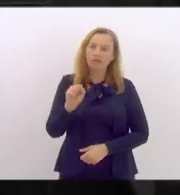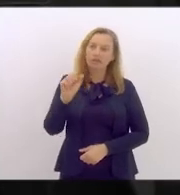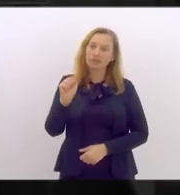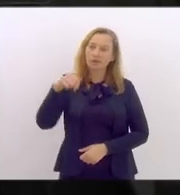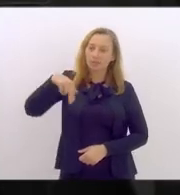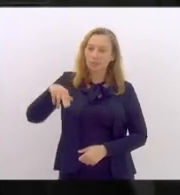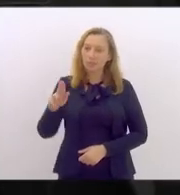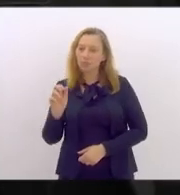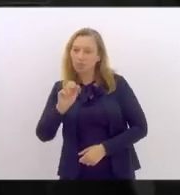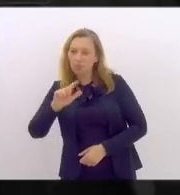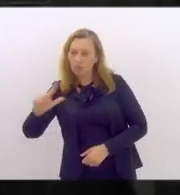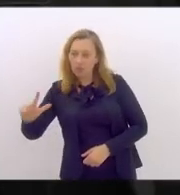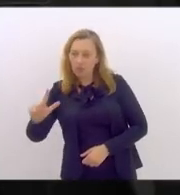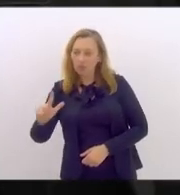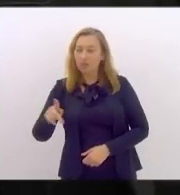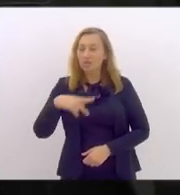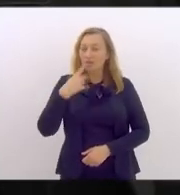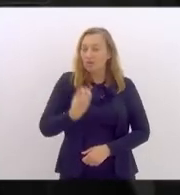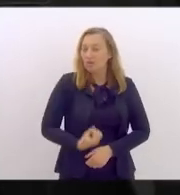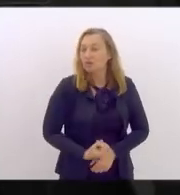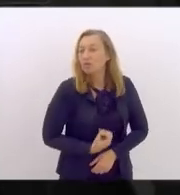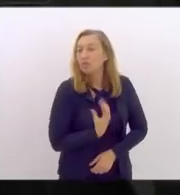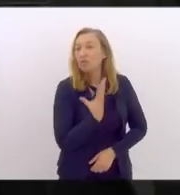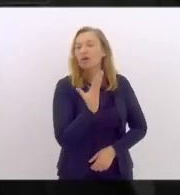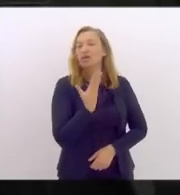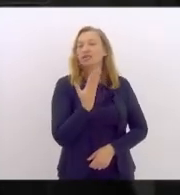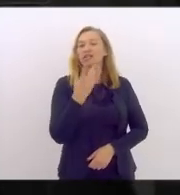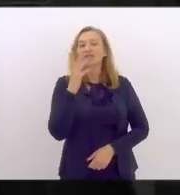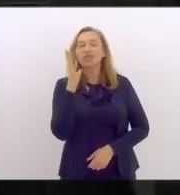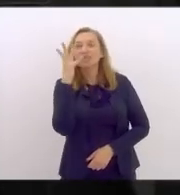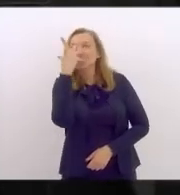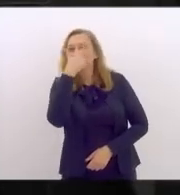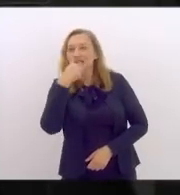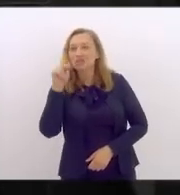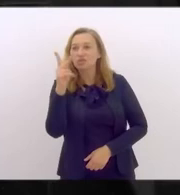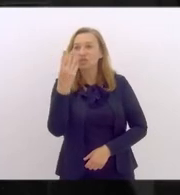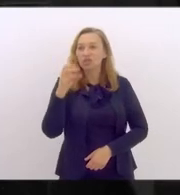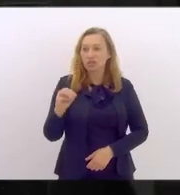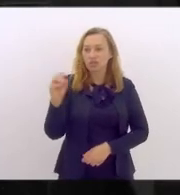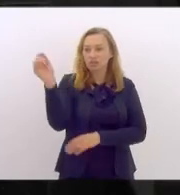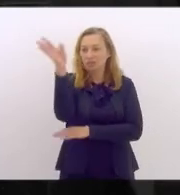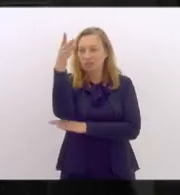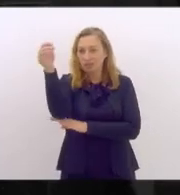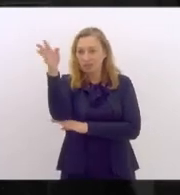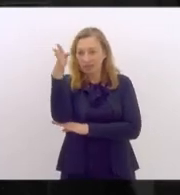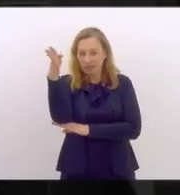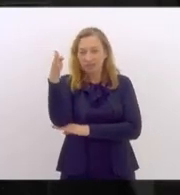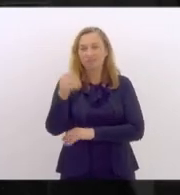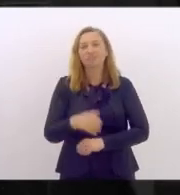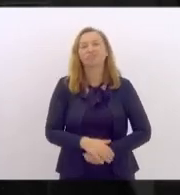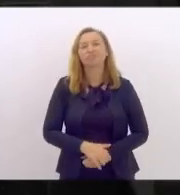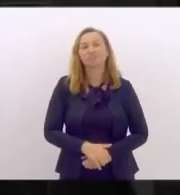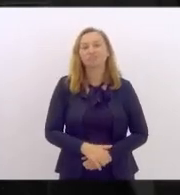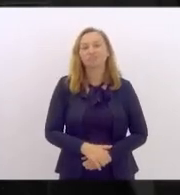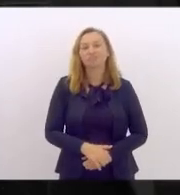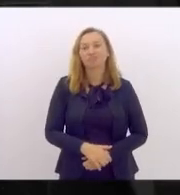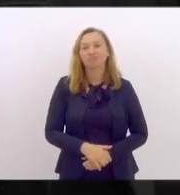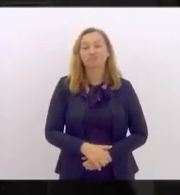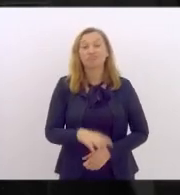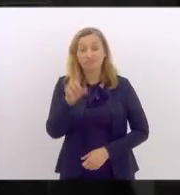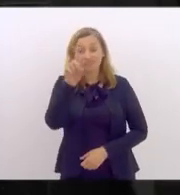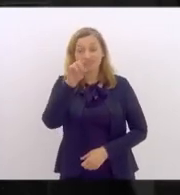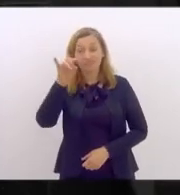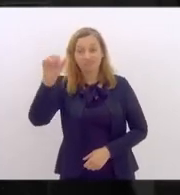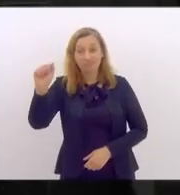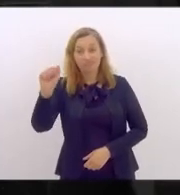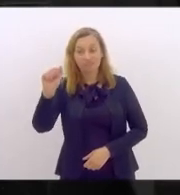que acabou de declamar os versos desse indo lindo lindo hino que é o nosso hino a bandeira celebra essa data